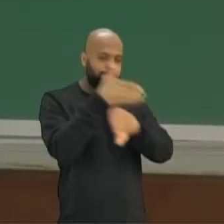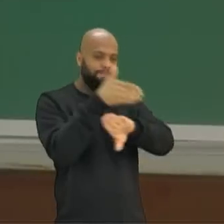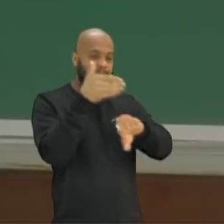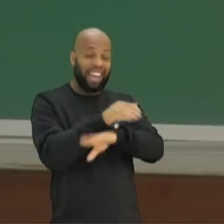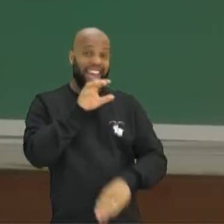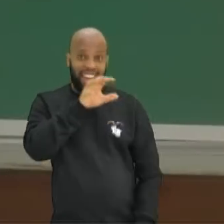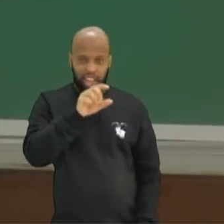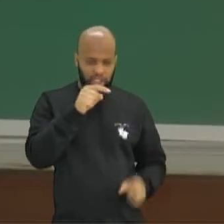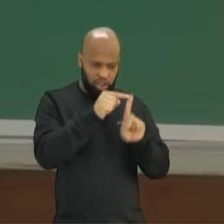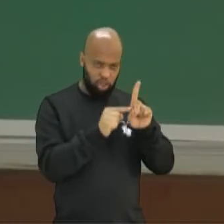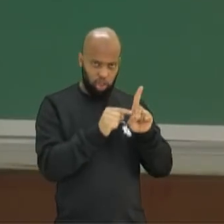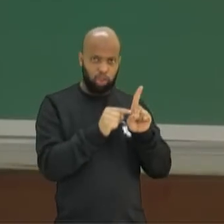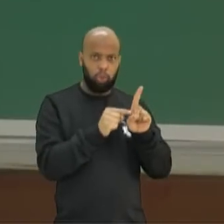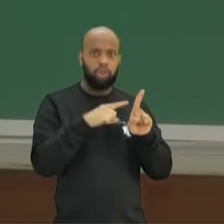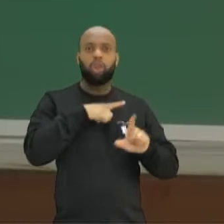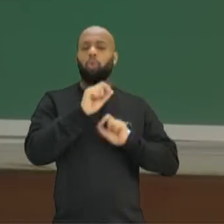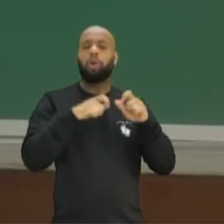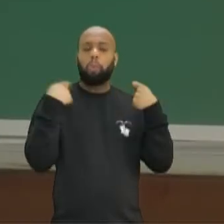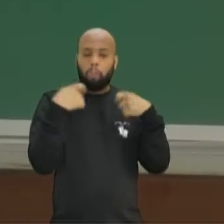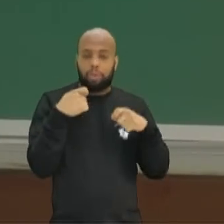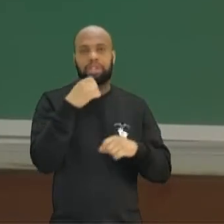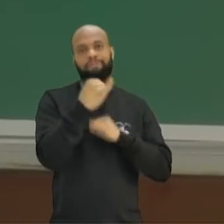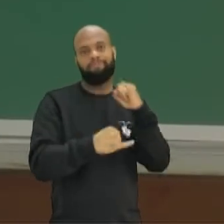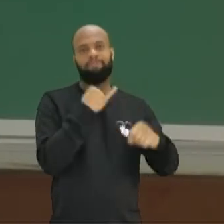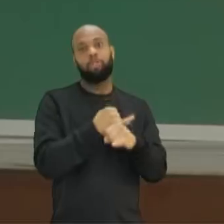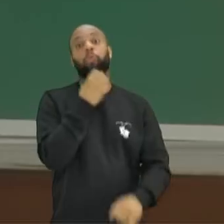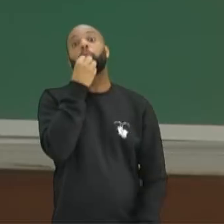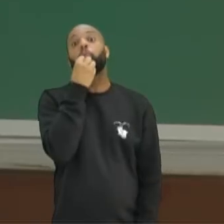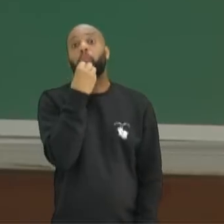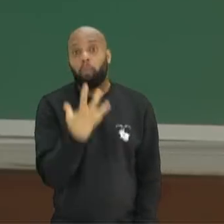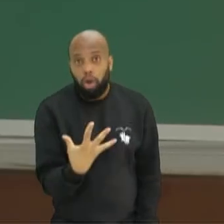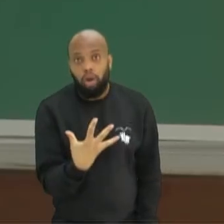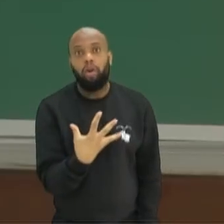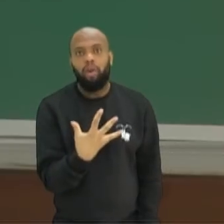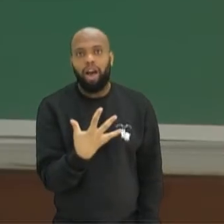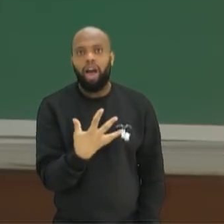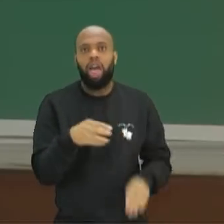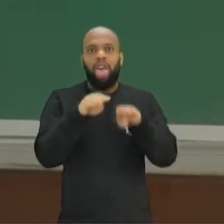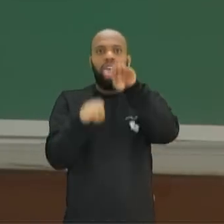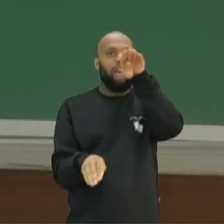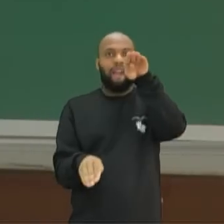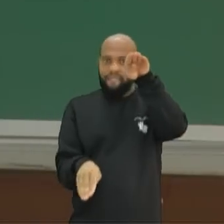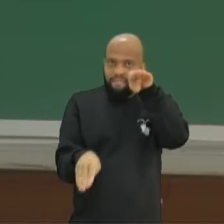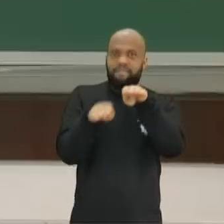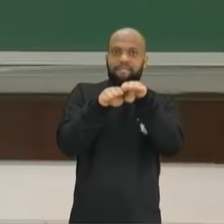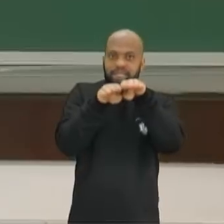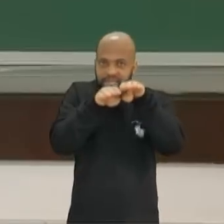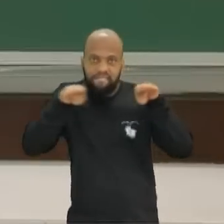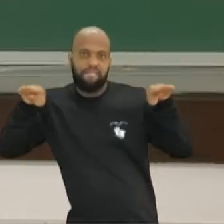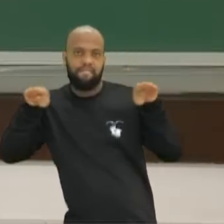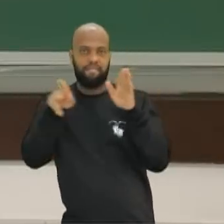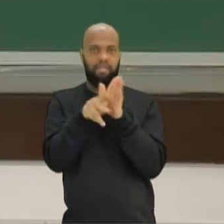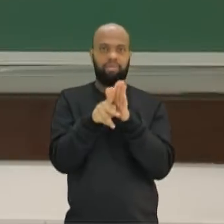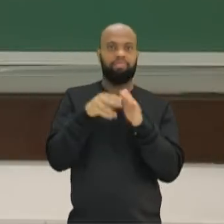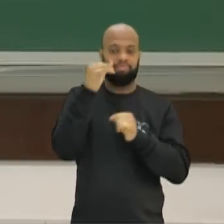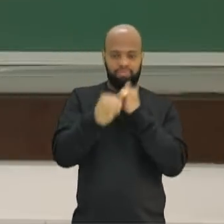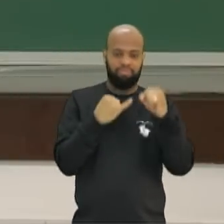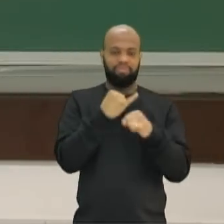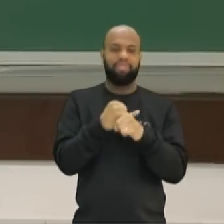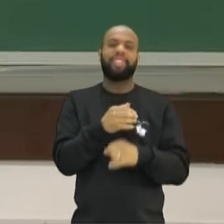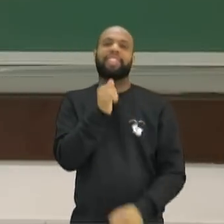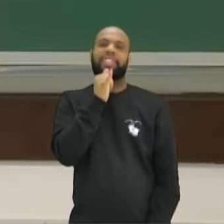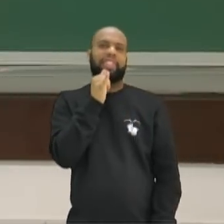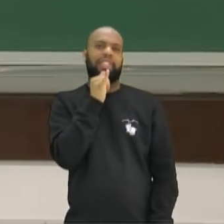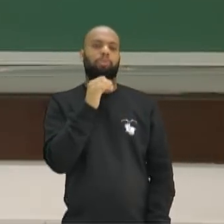esse serviço, você precisa do quê? Uma conexão de qualidade. Então, não adianta